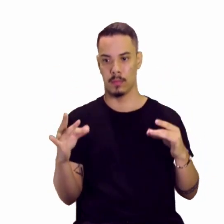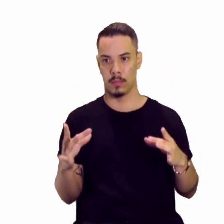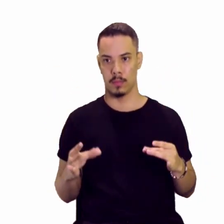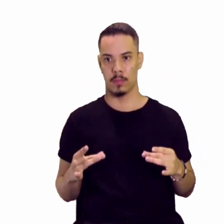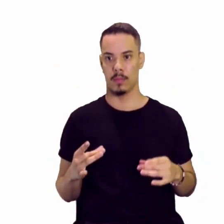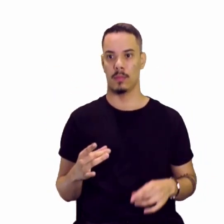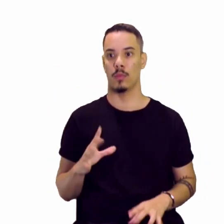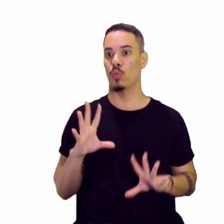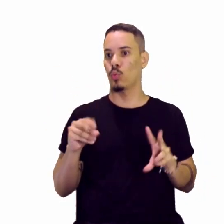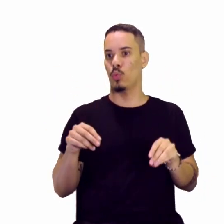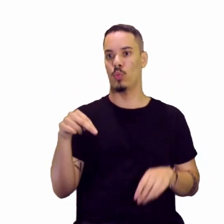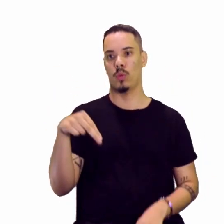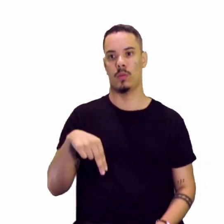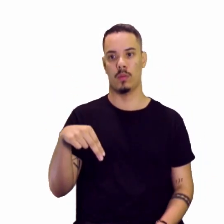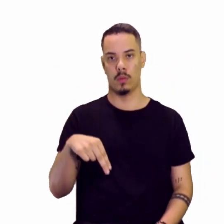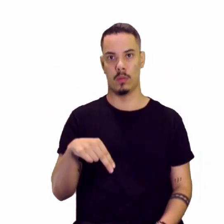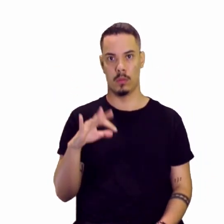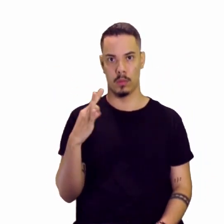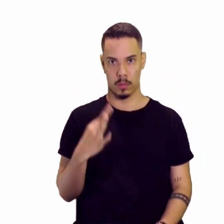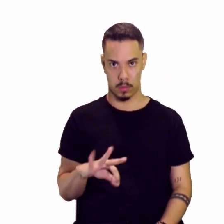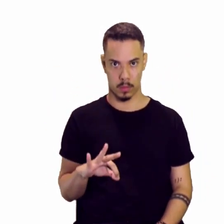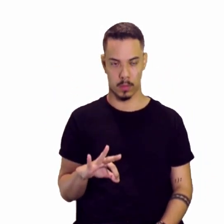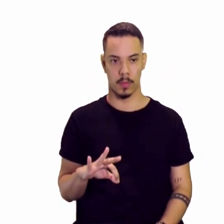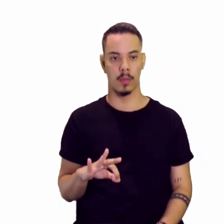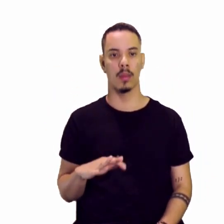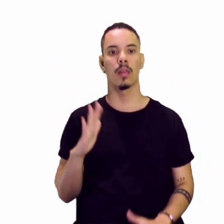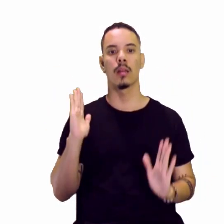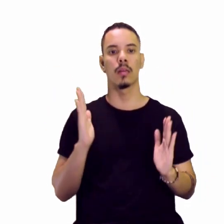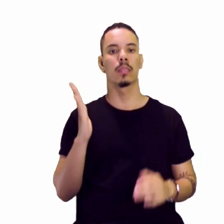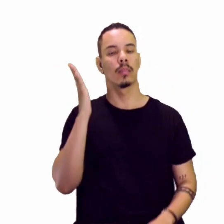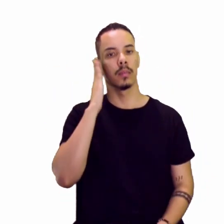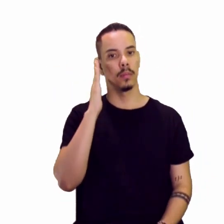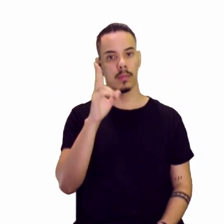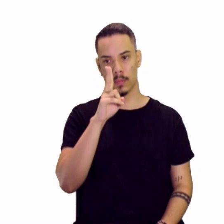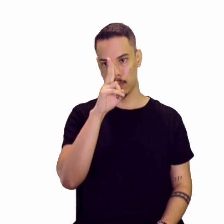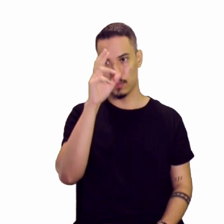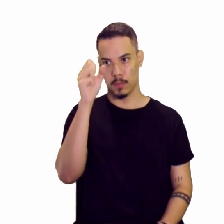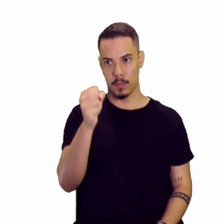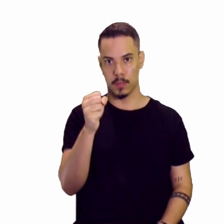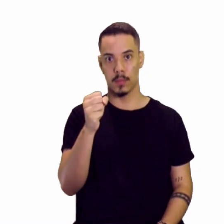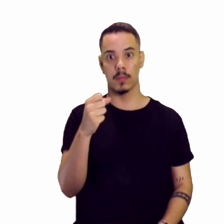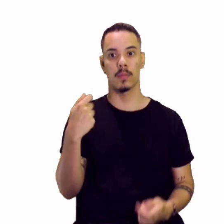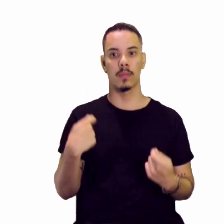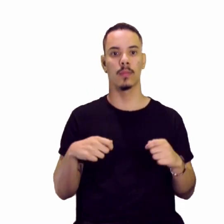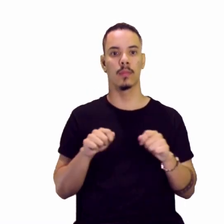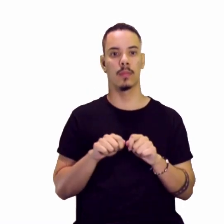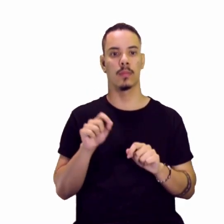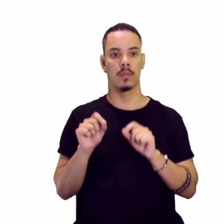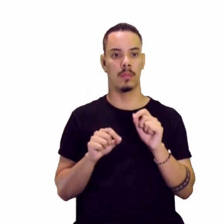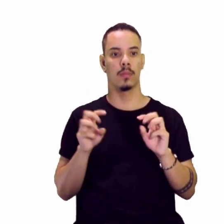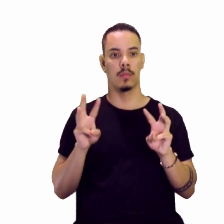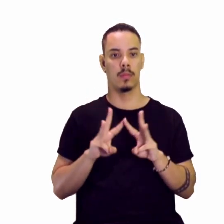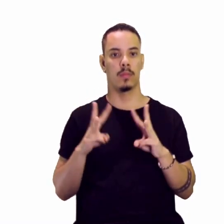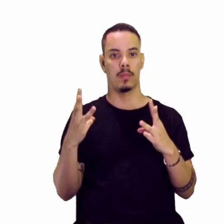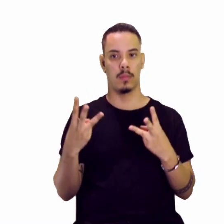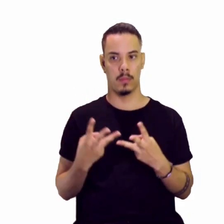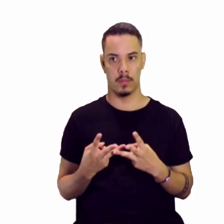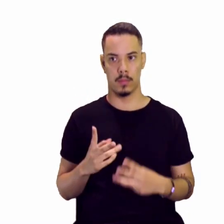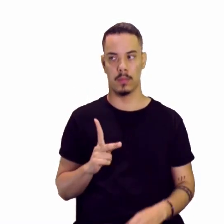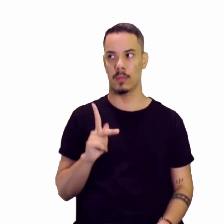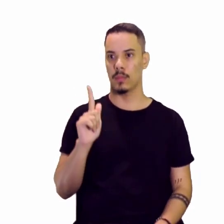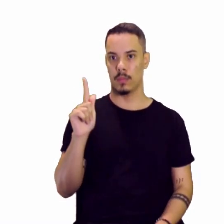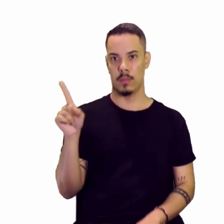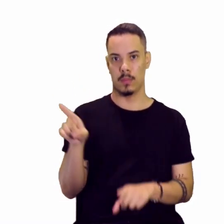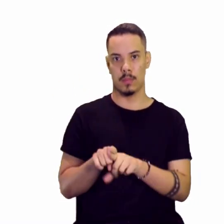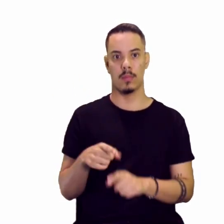Está em Newton. Olha só. Então, já que a gente quer essa força média, ela vai ser em Newton, a gente tem que ter ali a massa em